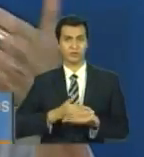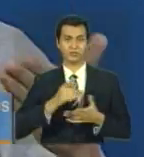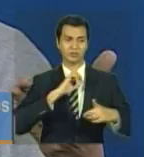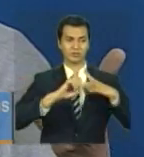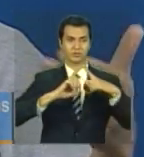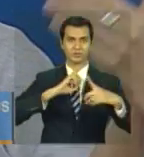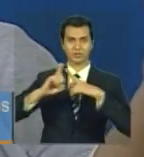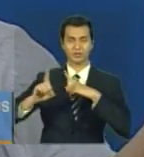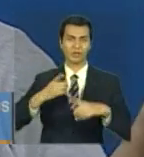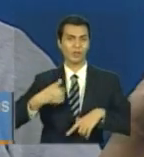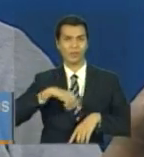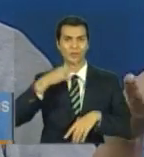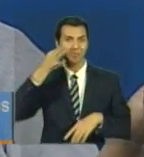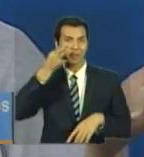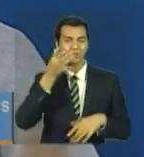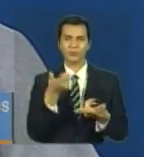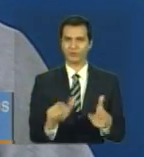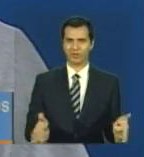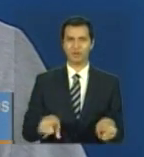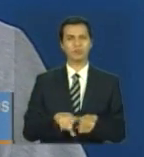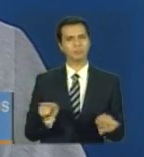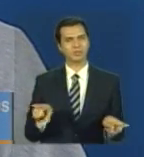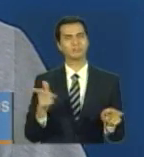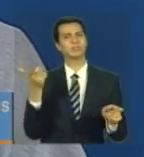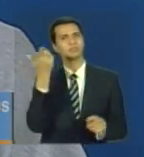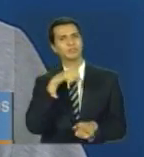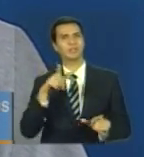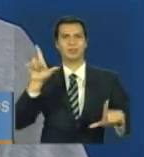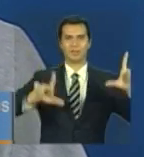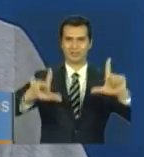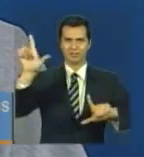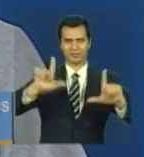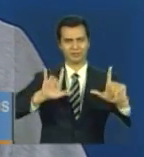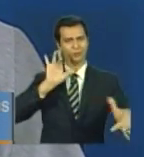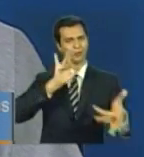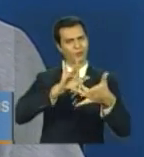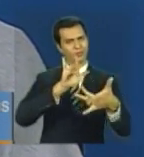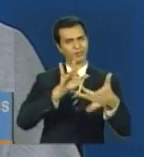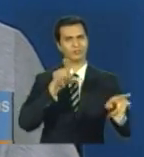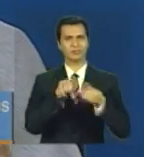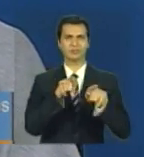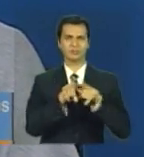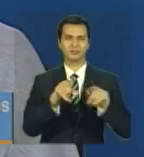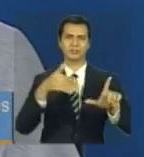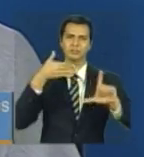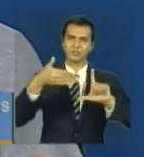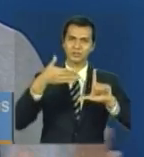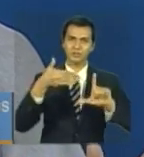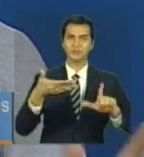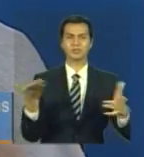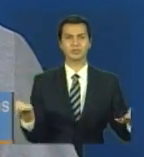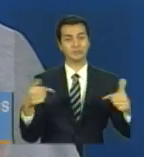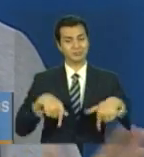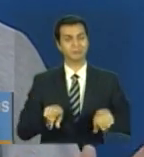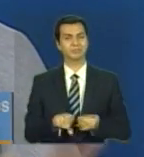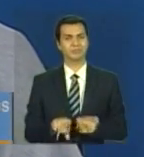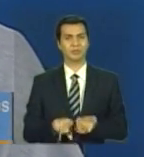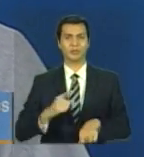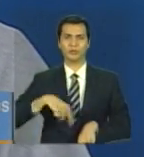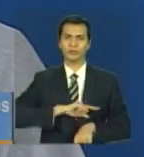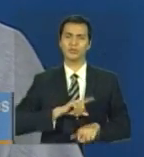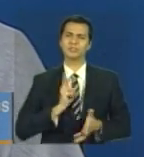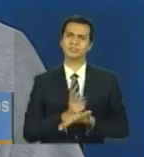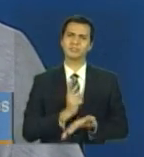seja pessoalmente, mas via televisão, né, com vocês, e a partir do ano que vem fazemos um planejamento